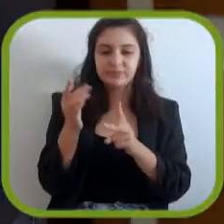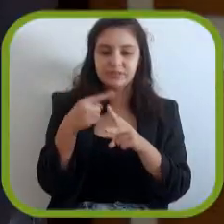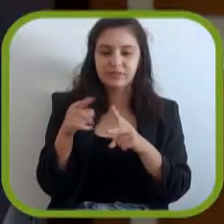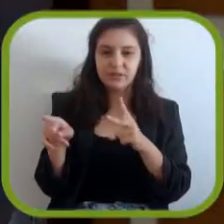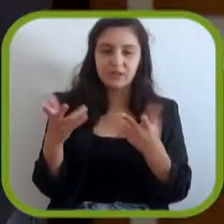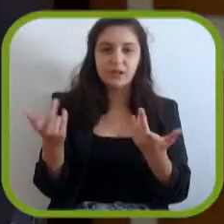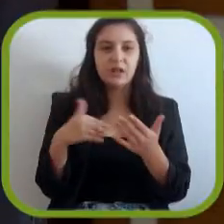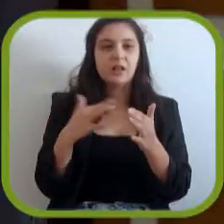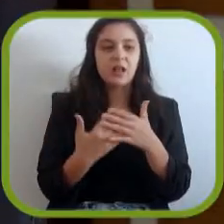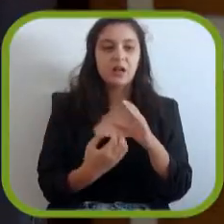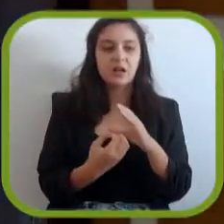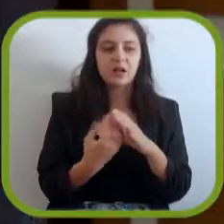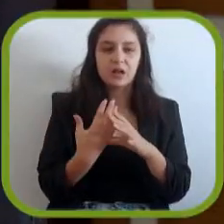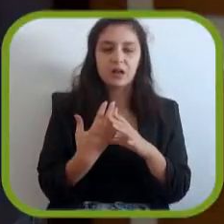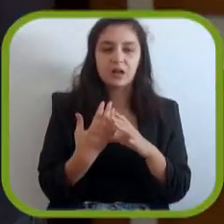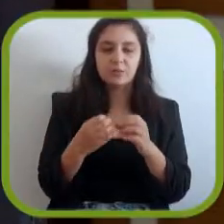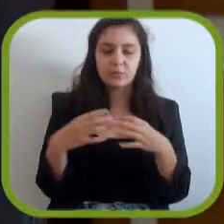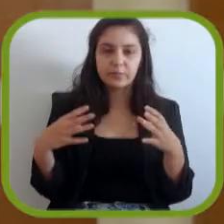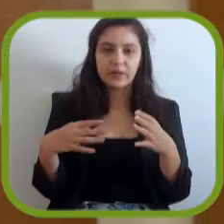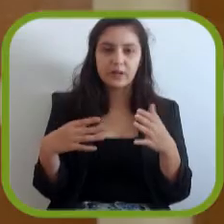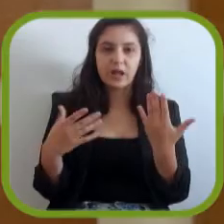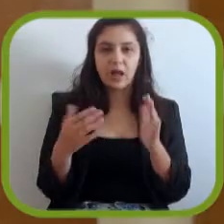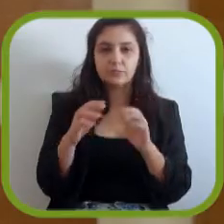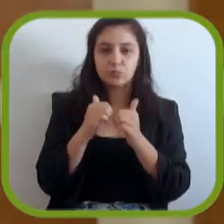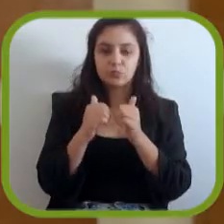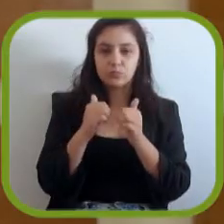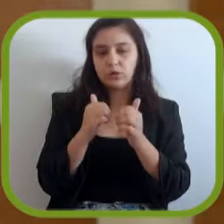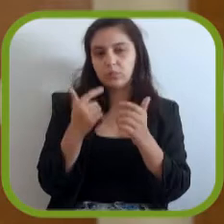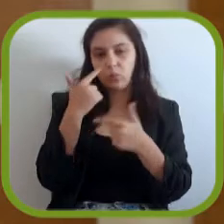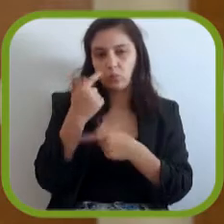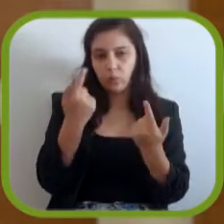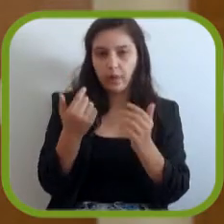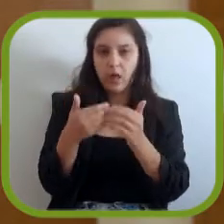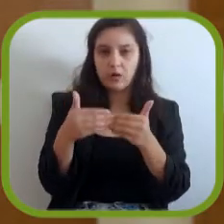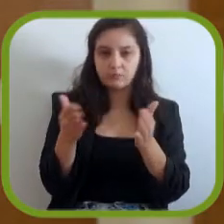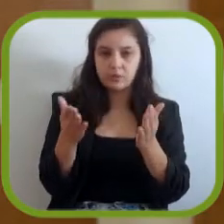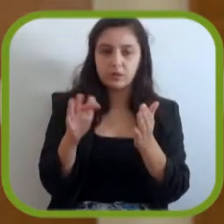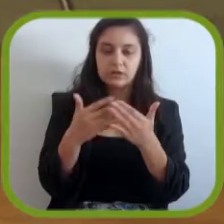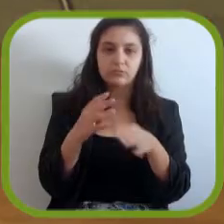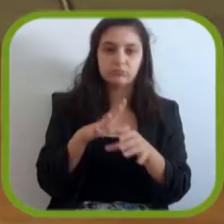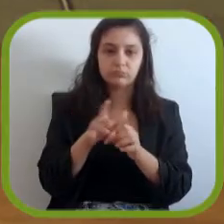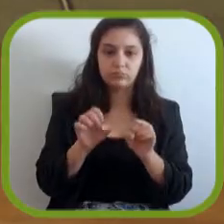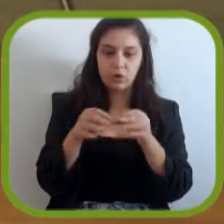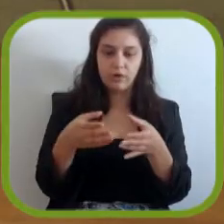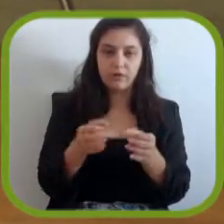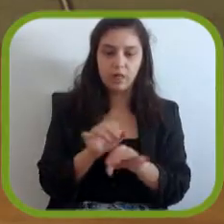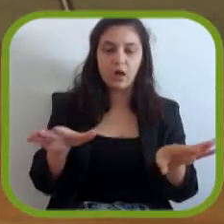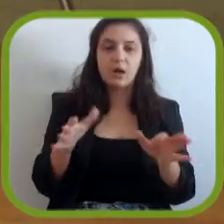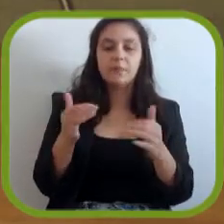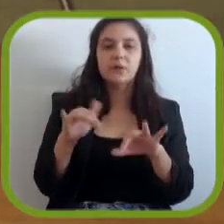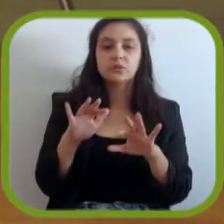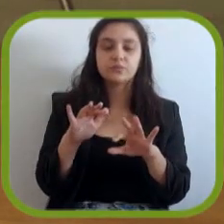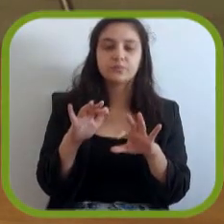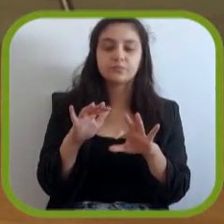vez mais surge a questão da saúde mental na agenda pública, impulsionada também pela pandemia da Covid-19.